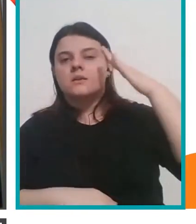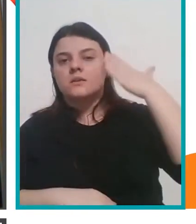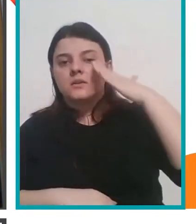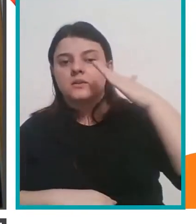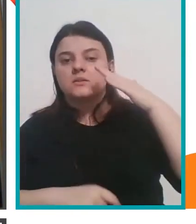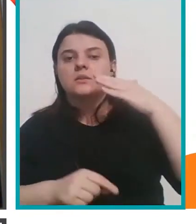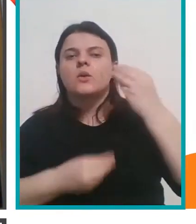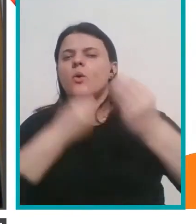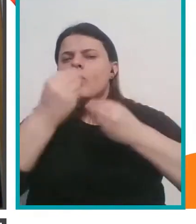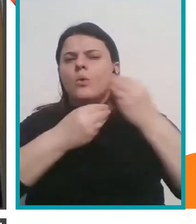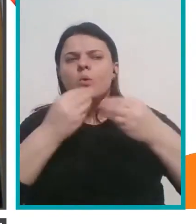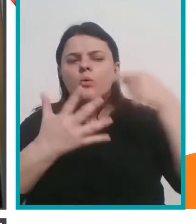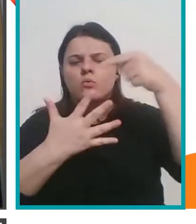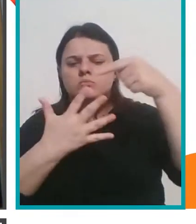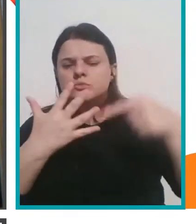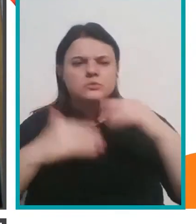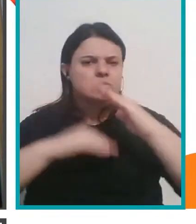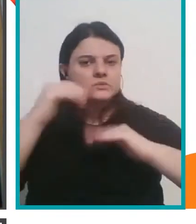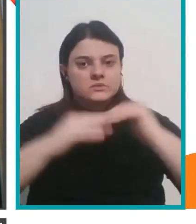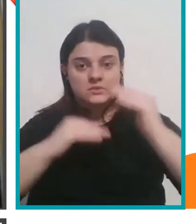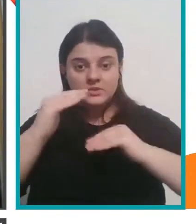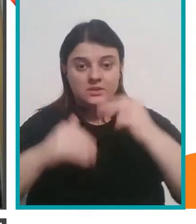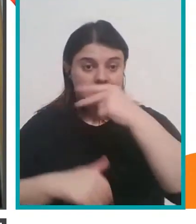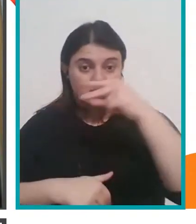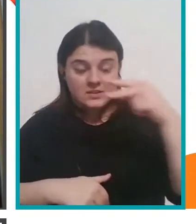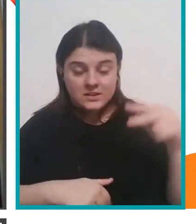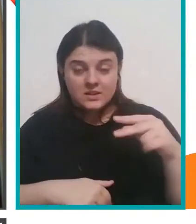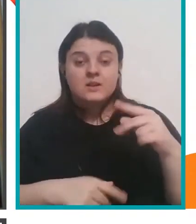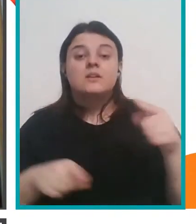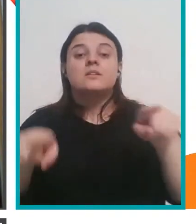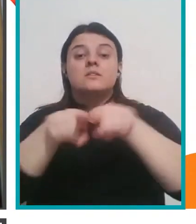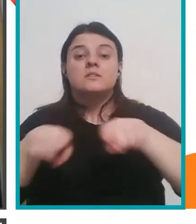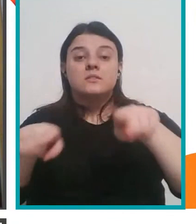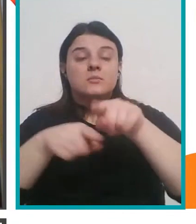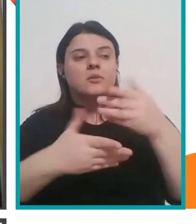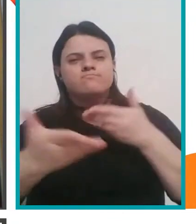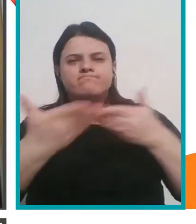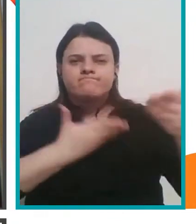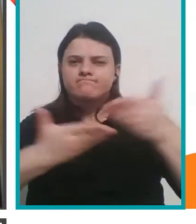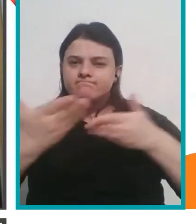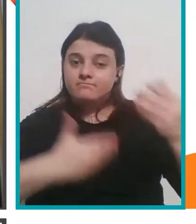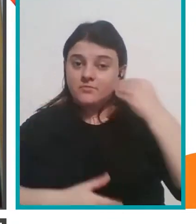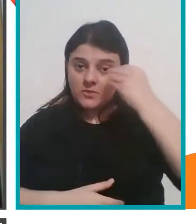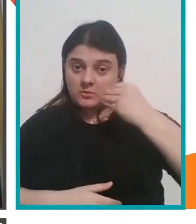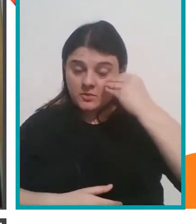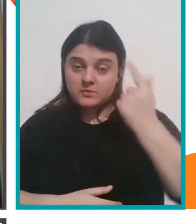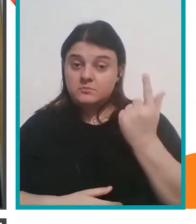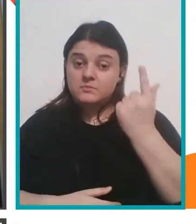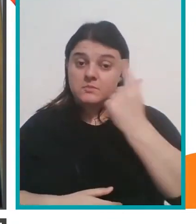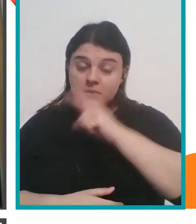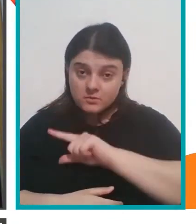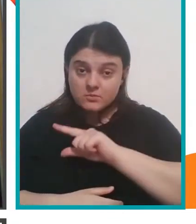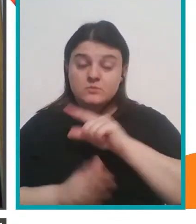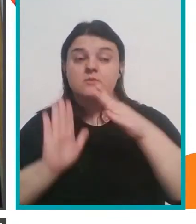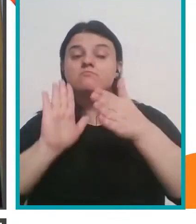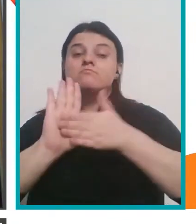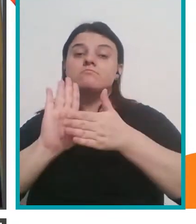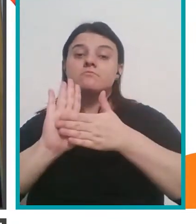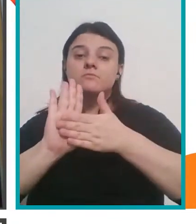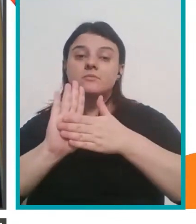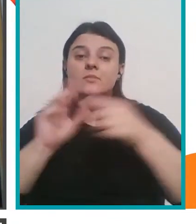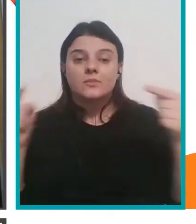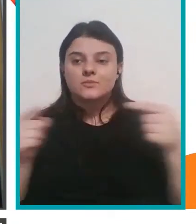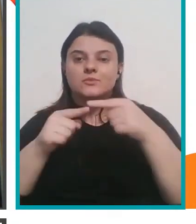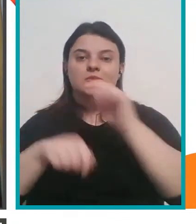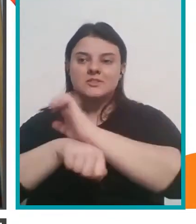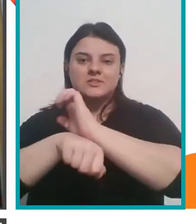os mecanismos concretos, estabelecer essa troca de experiências para a gente conseguir pautar nos estados,